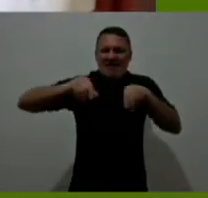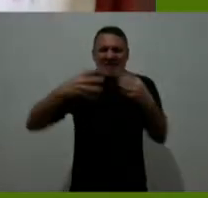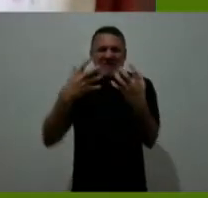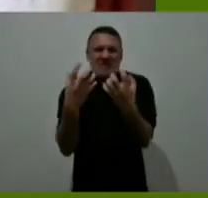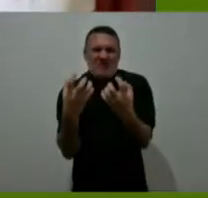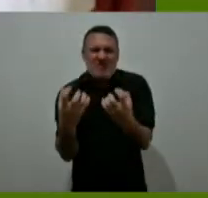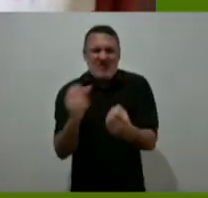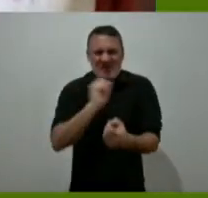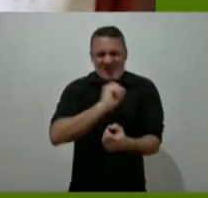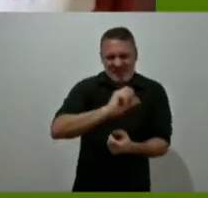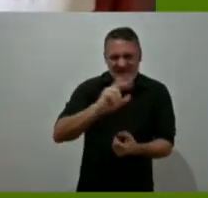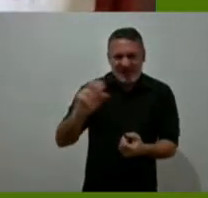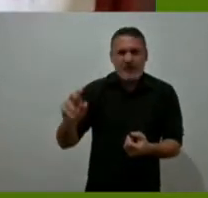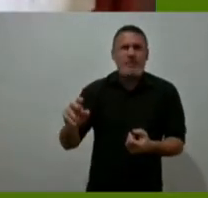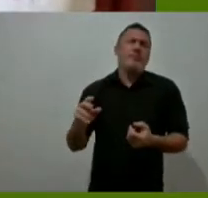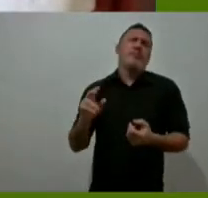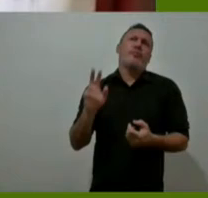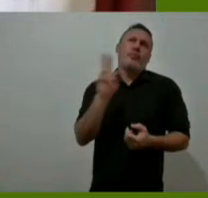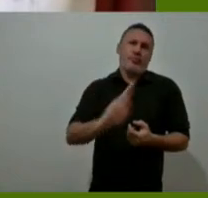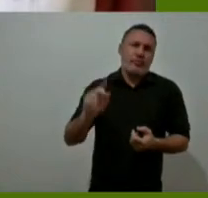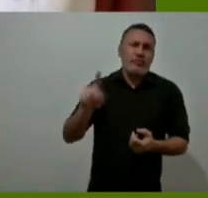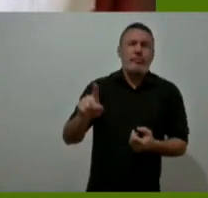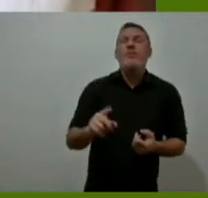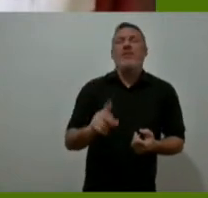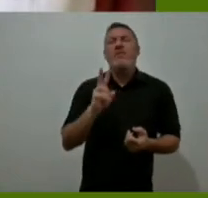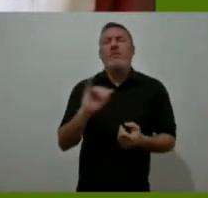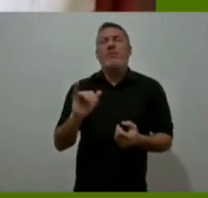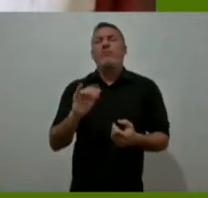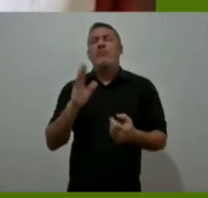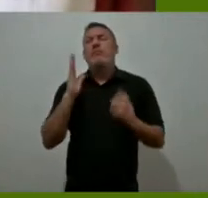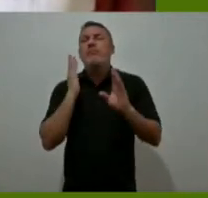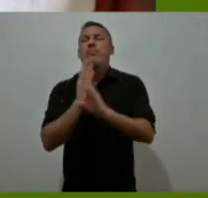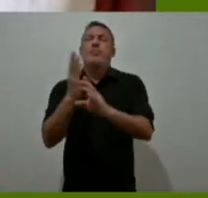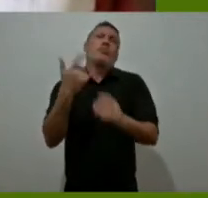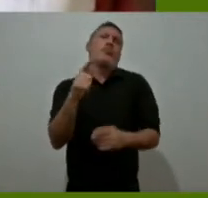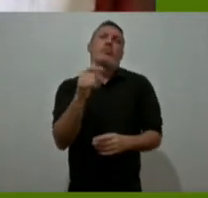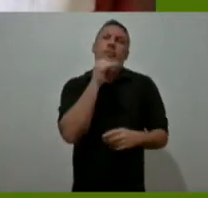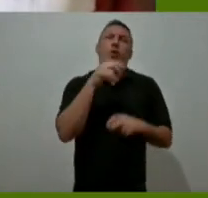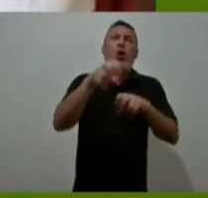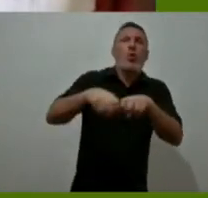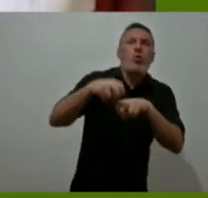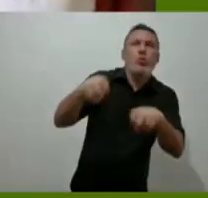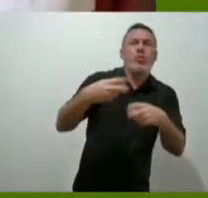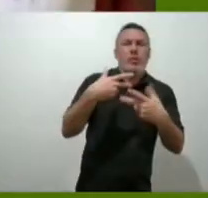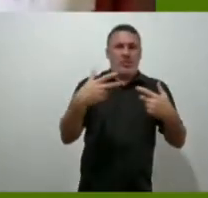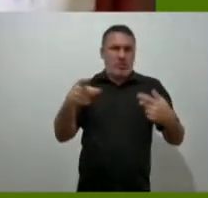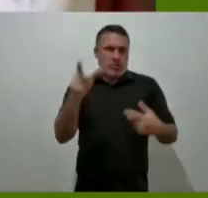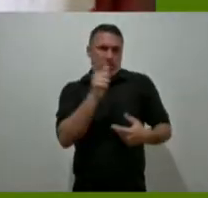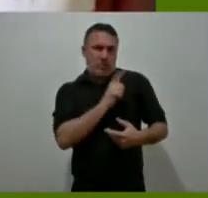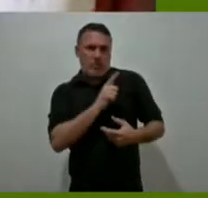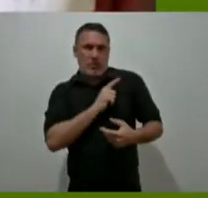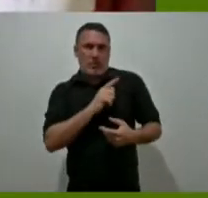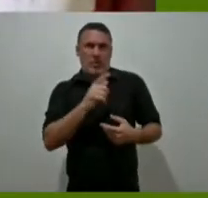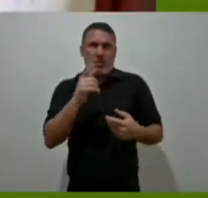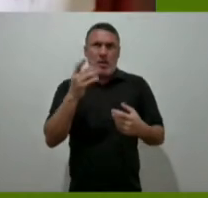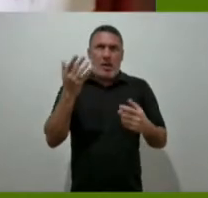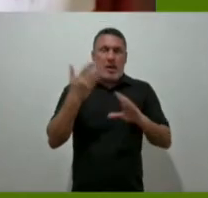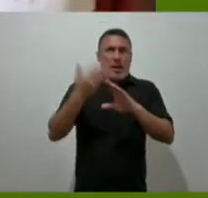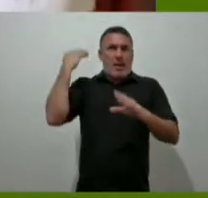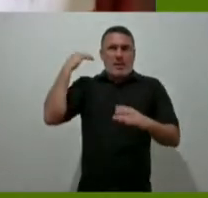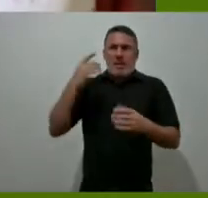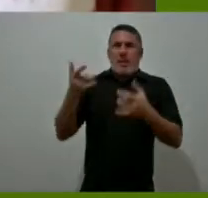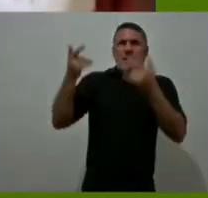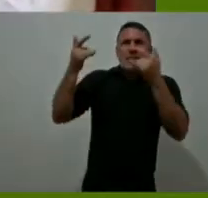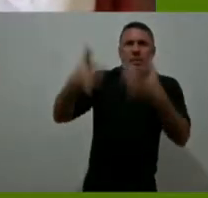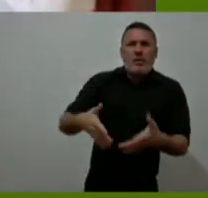terras degradadas, não aptas à agricultura, terras realmente com produtividade marginal, para o plantio de